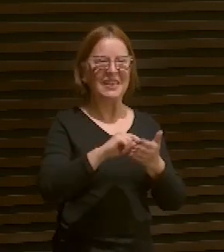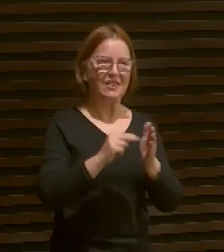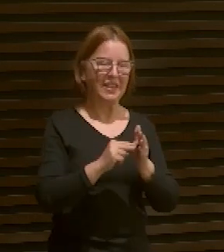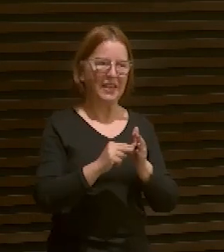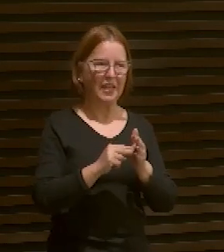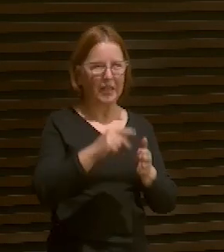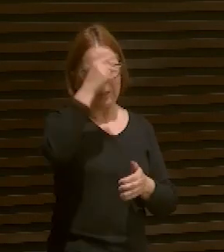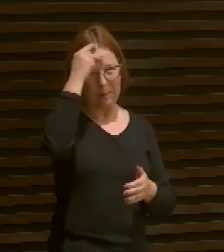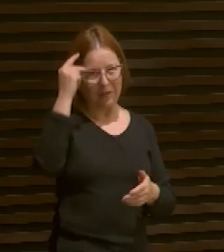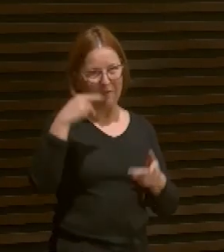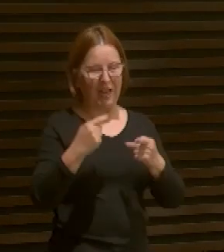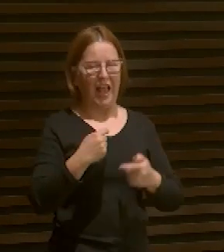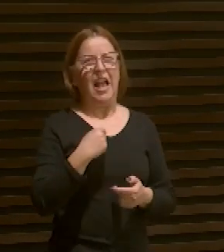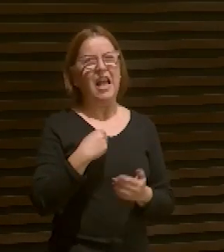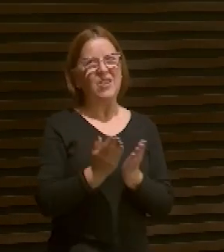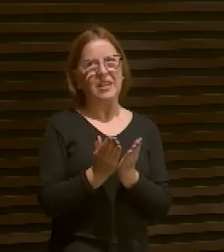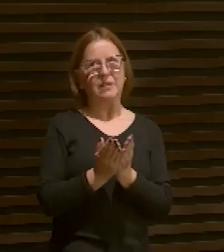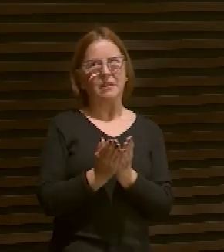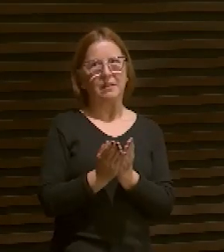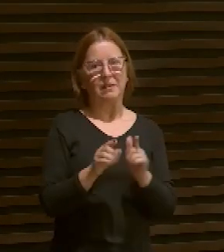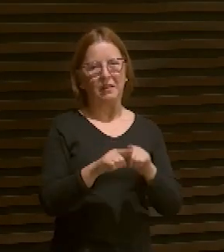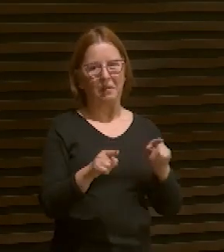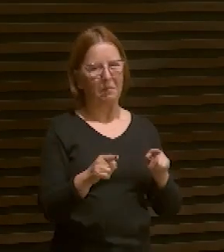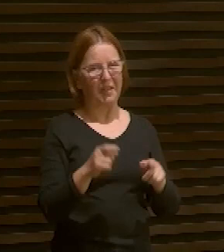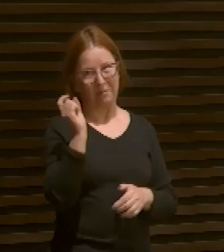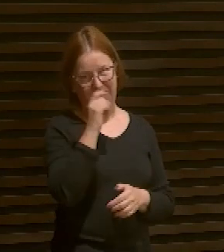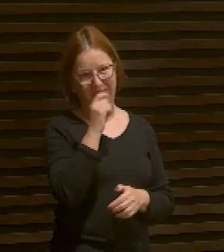que diz que é, mas no fundo não é.